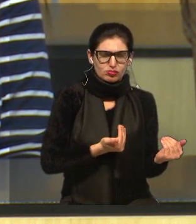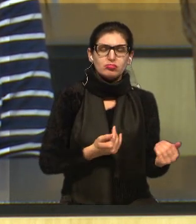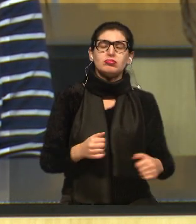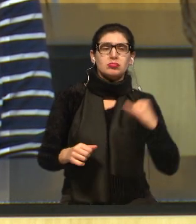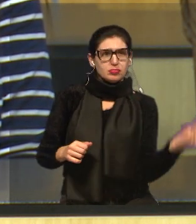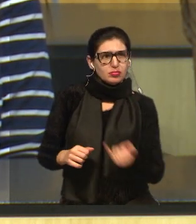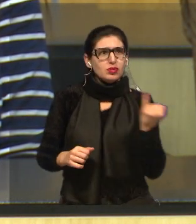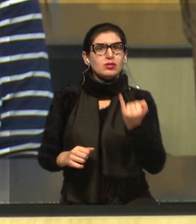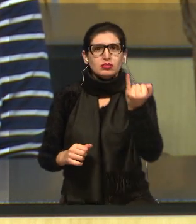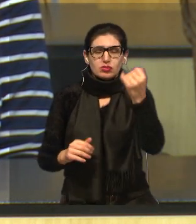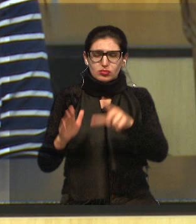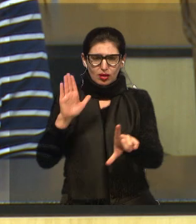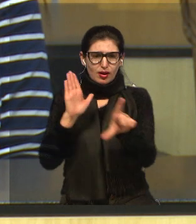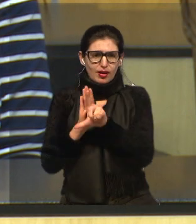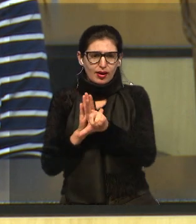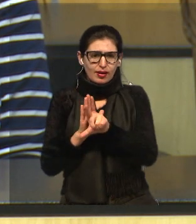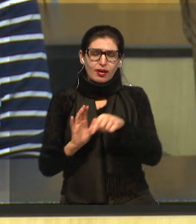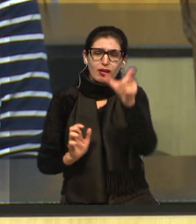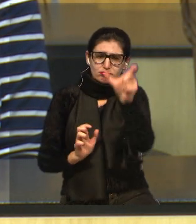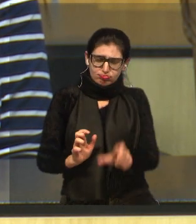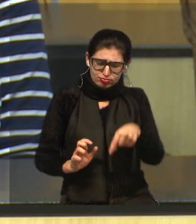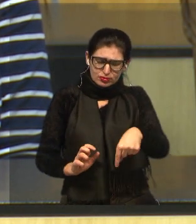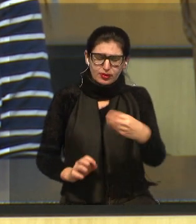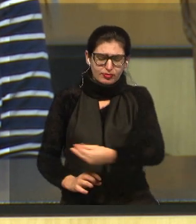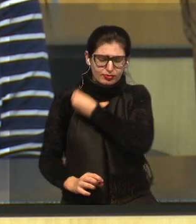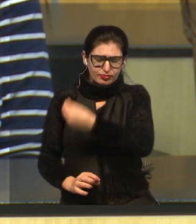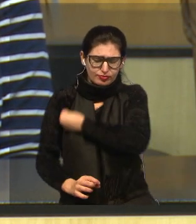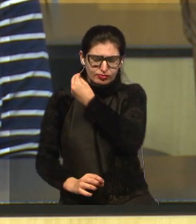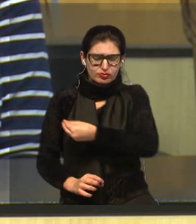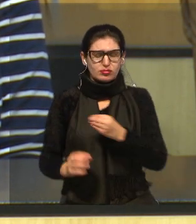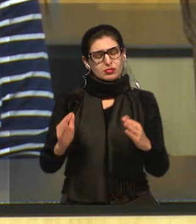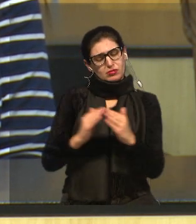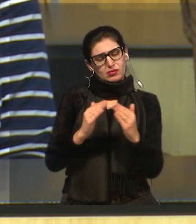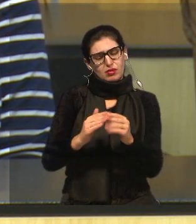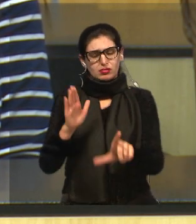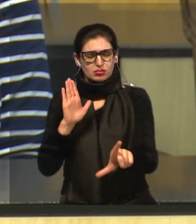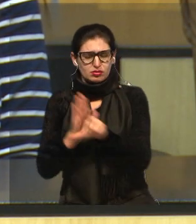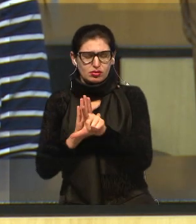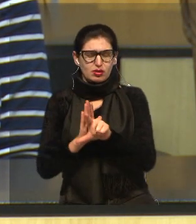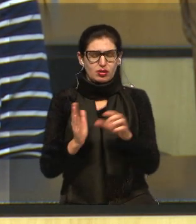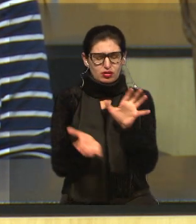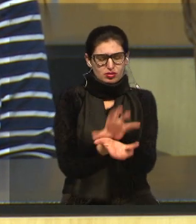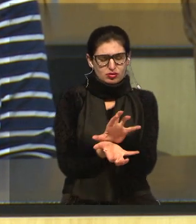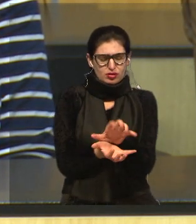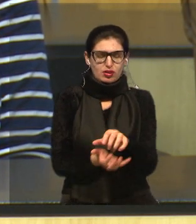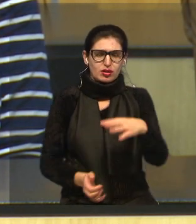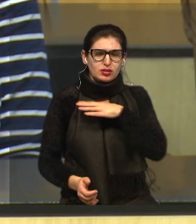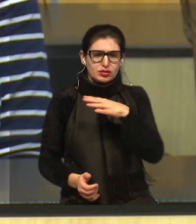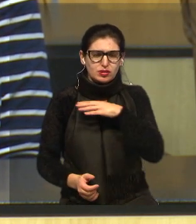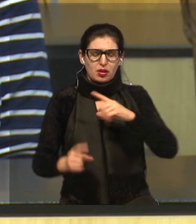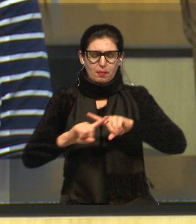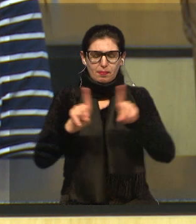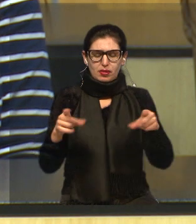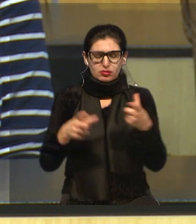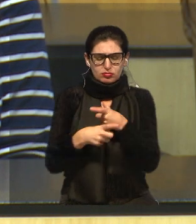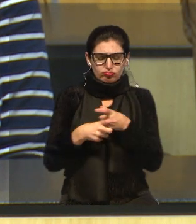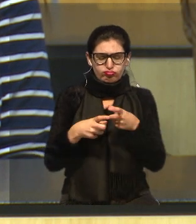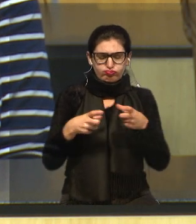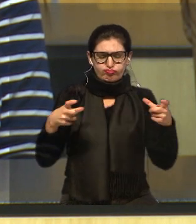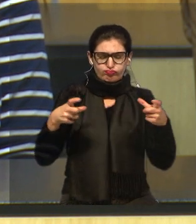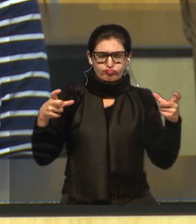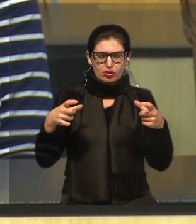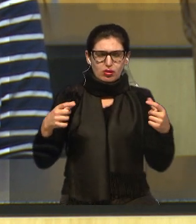lei. Estou eu aqui na Casa das Leis de Jacareí, onde temos todos o grande desafio de